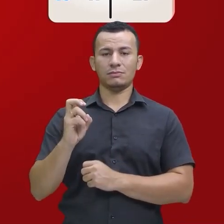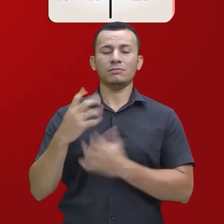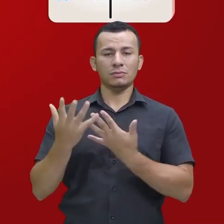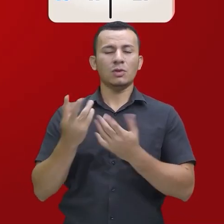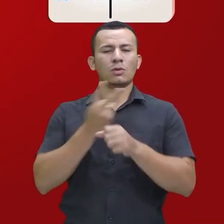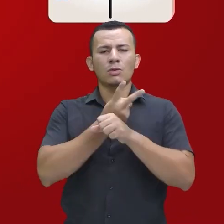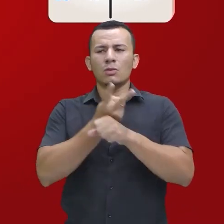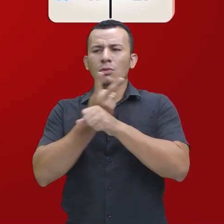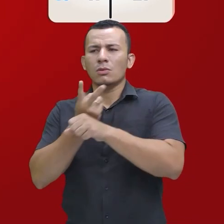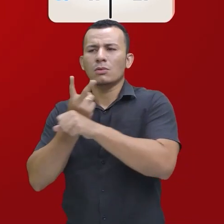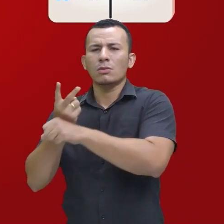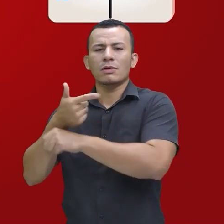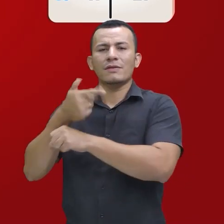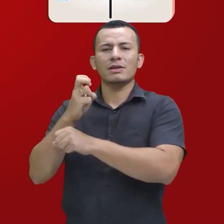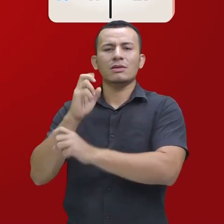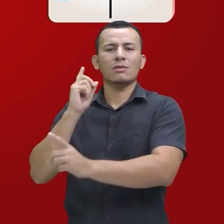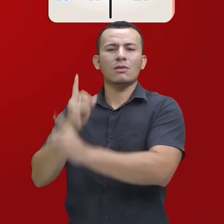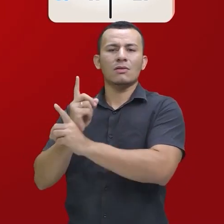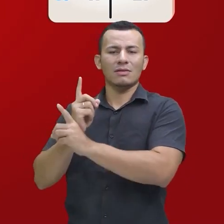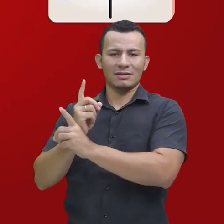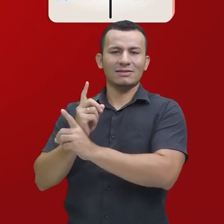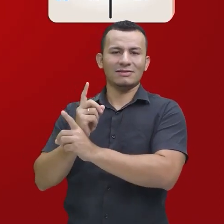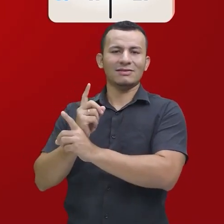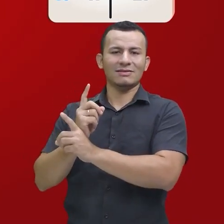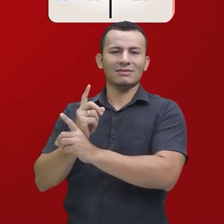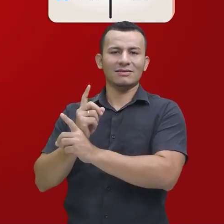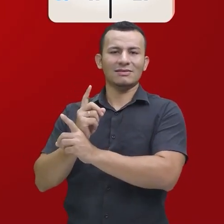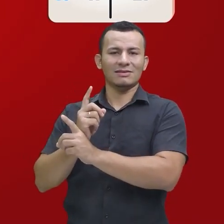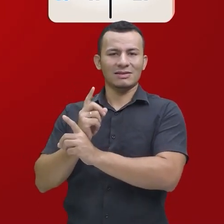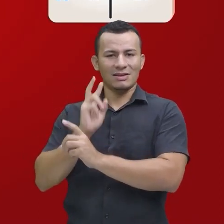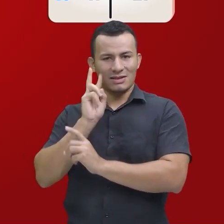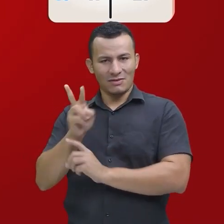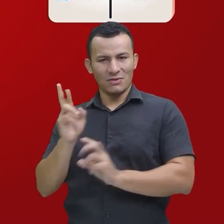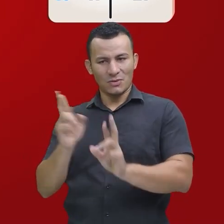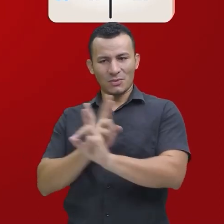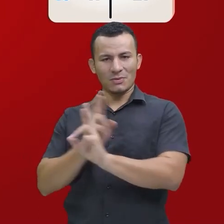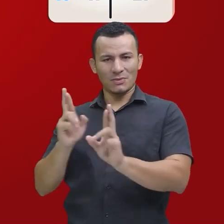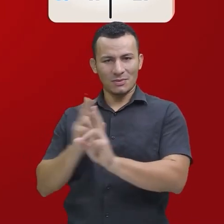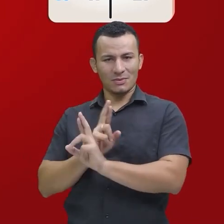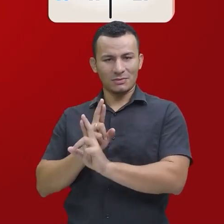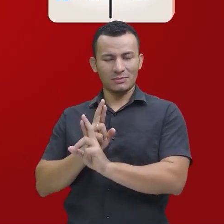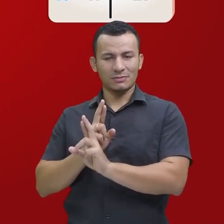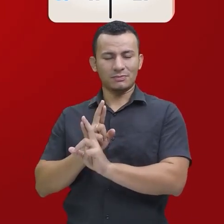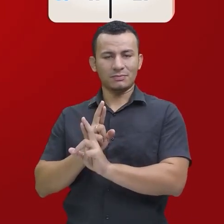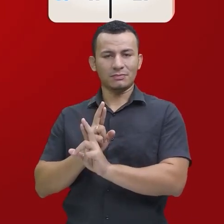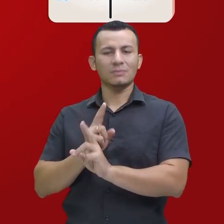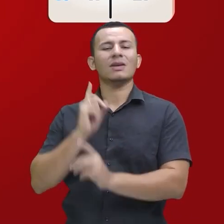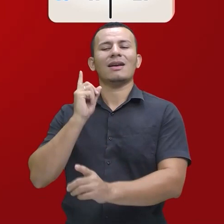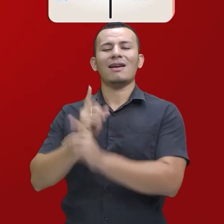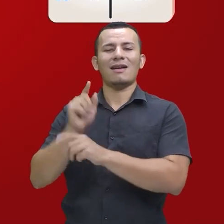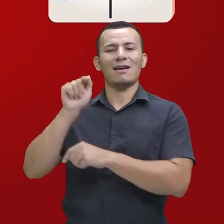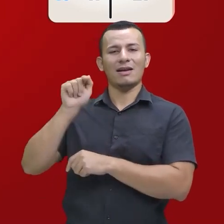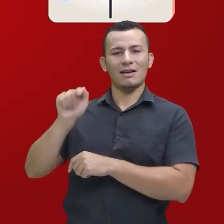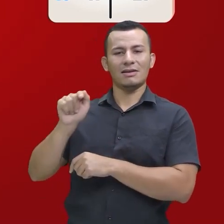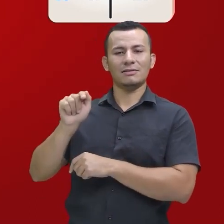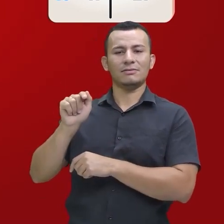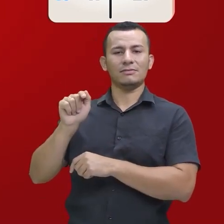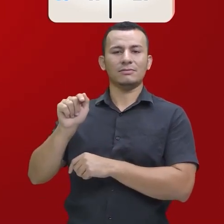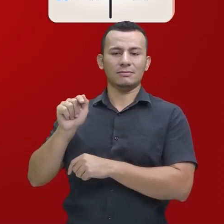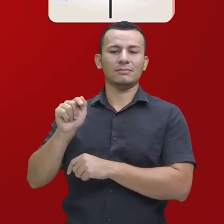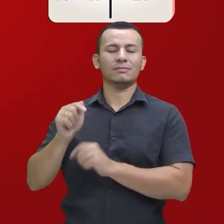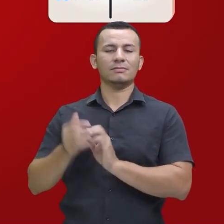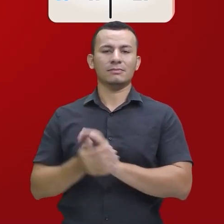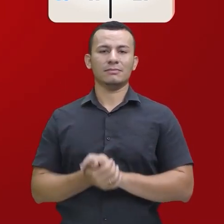dominó que tem o resultado 25. Olha como está relacionado. O resultado mais a cor. Encontrei o resultado mais a cor aqui,